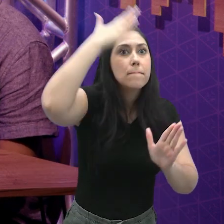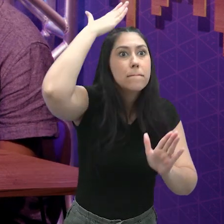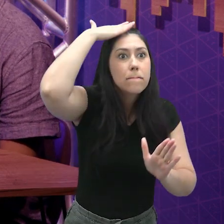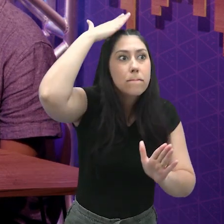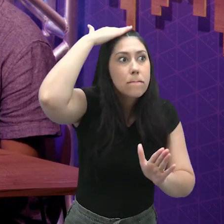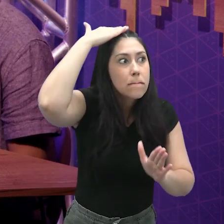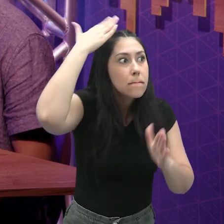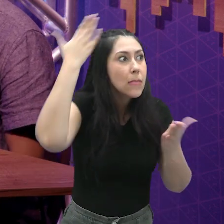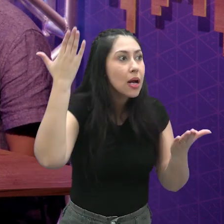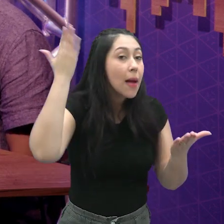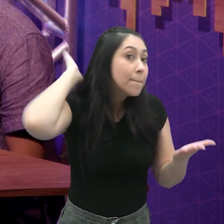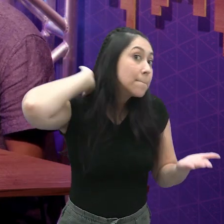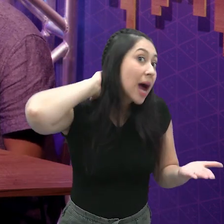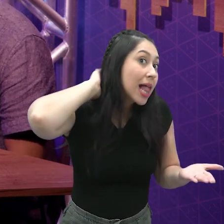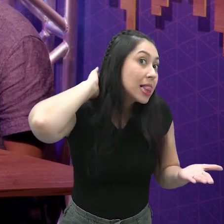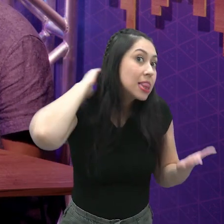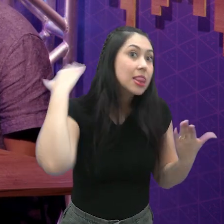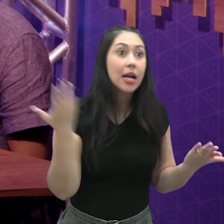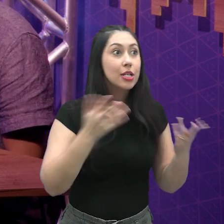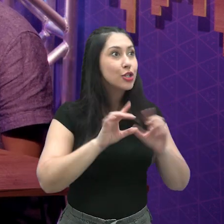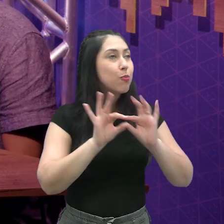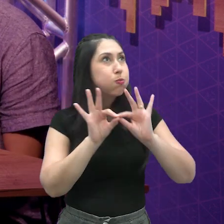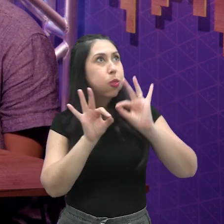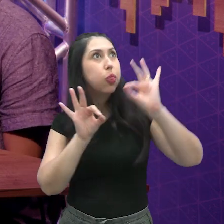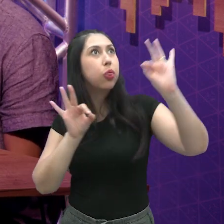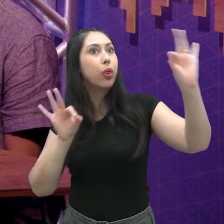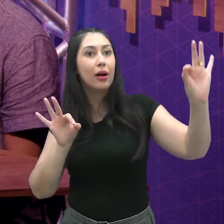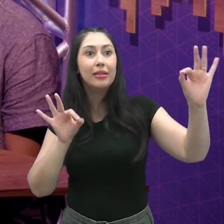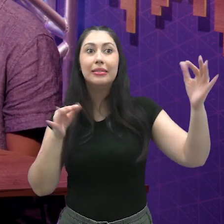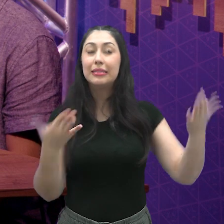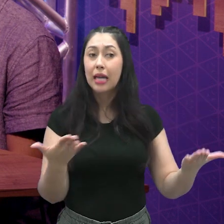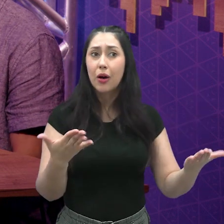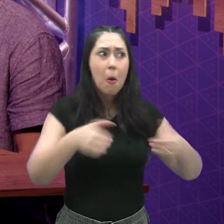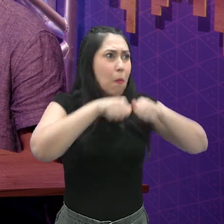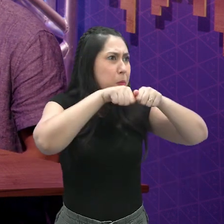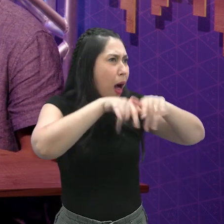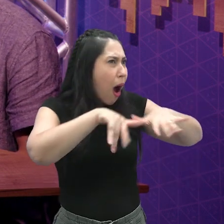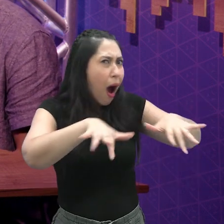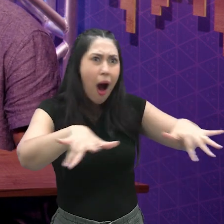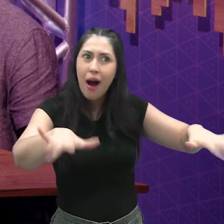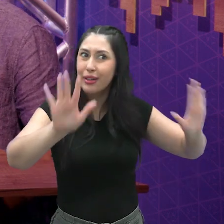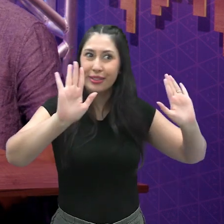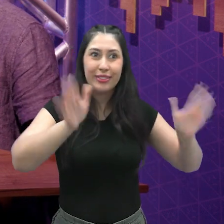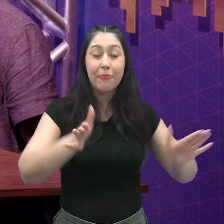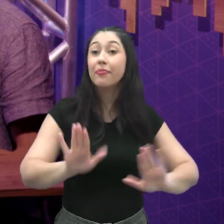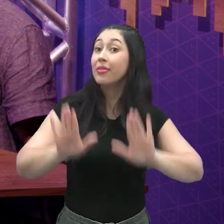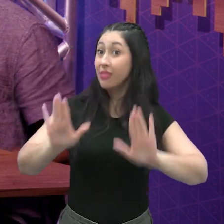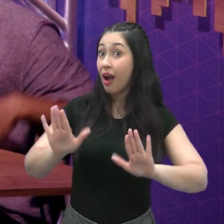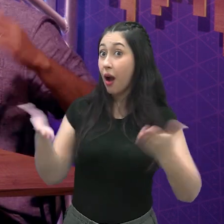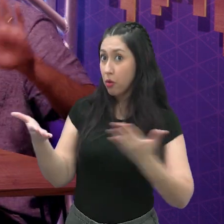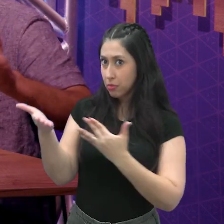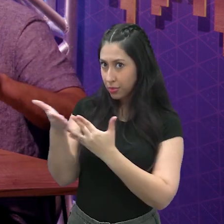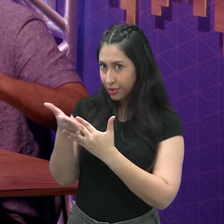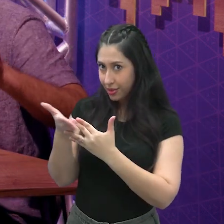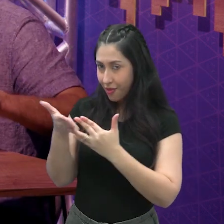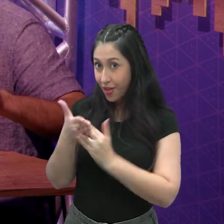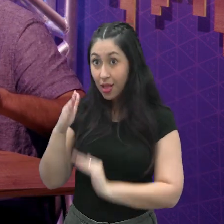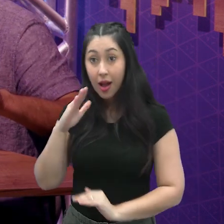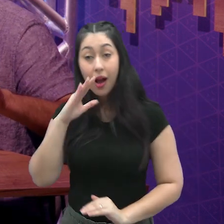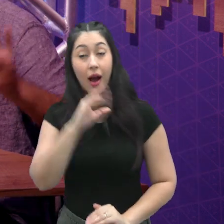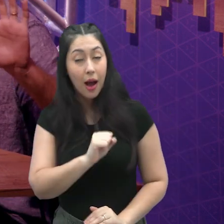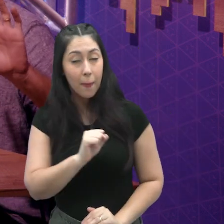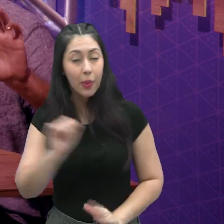a Belém, do outro lado do país. Ou seja, o sertanejo dominou o país. Dominou o país. Galera, a gente vai fazer um